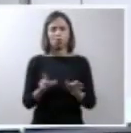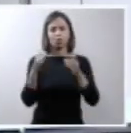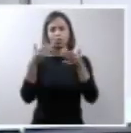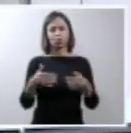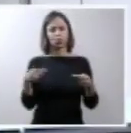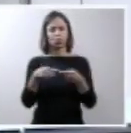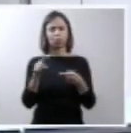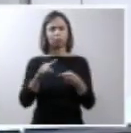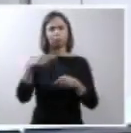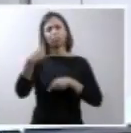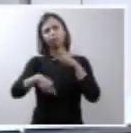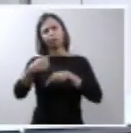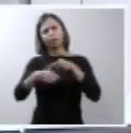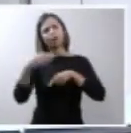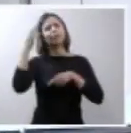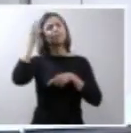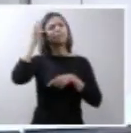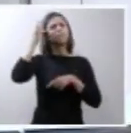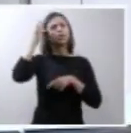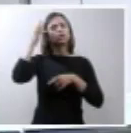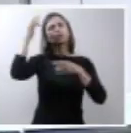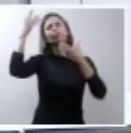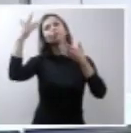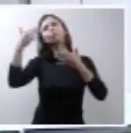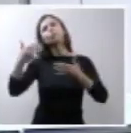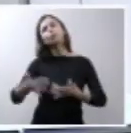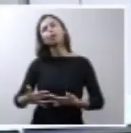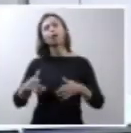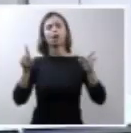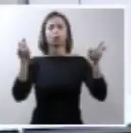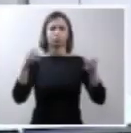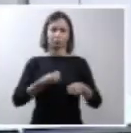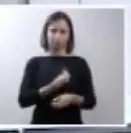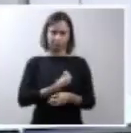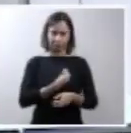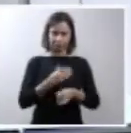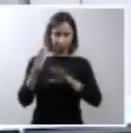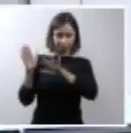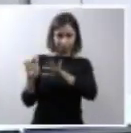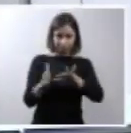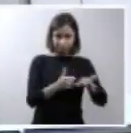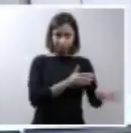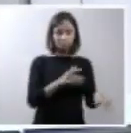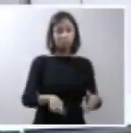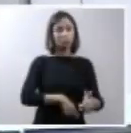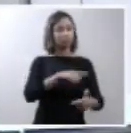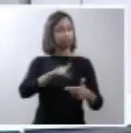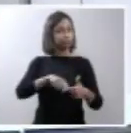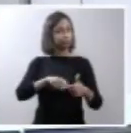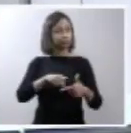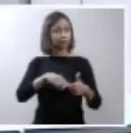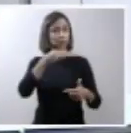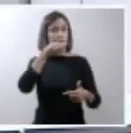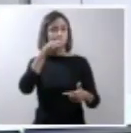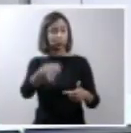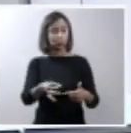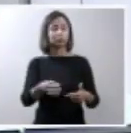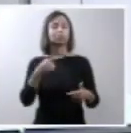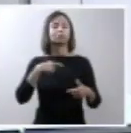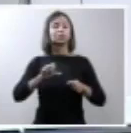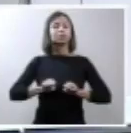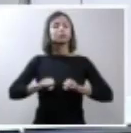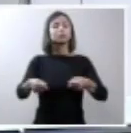nessa circunstância um debate filosófico sobre a vida em segundo lugar mencionei que